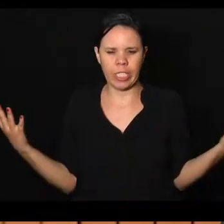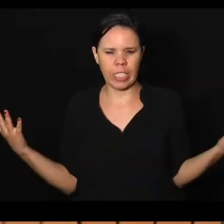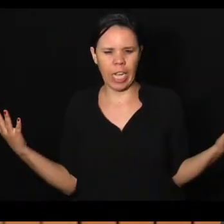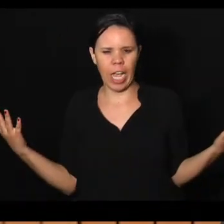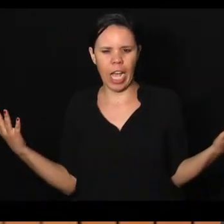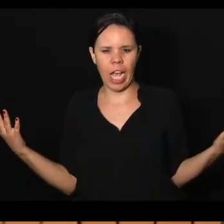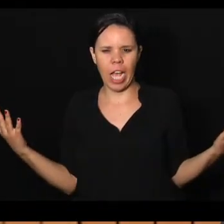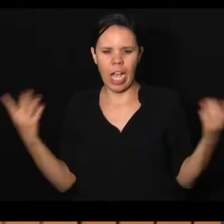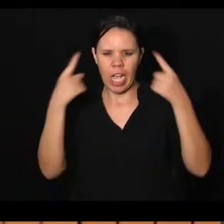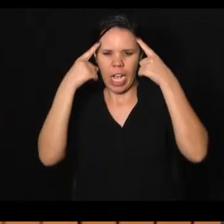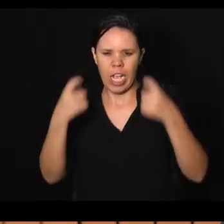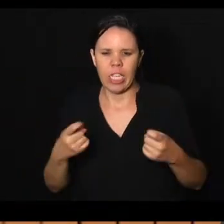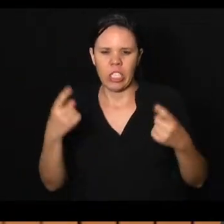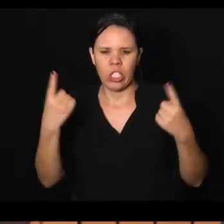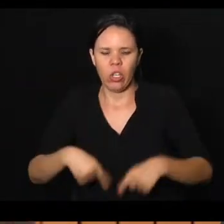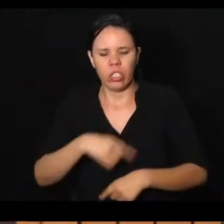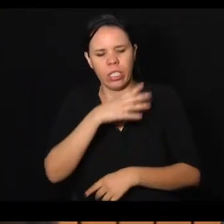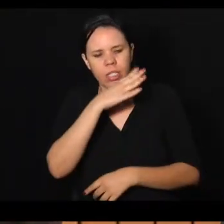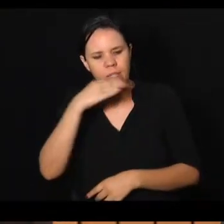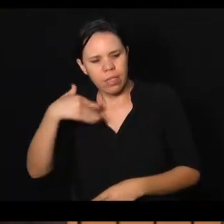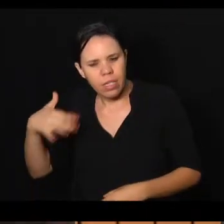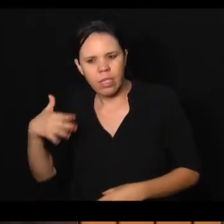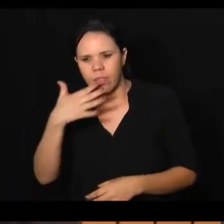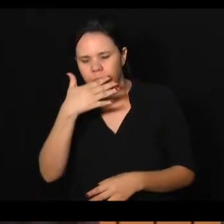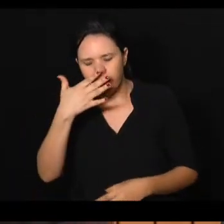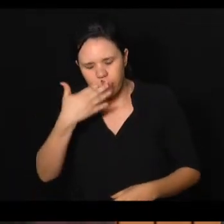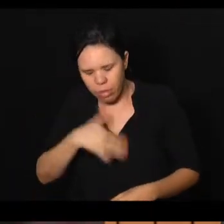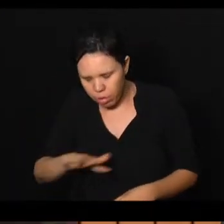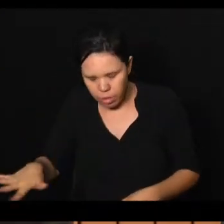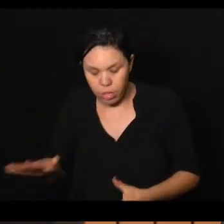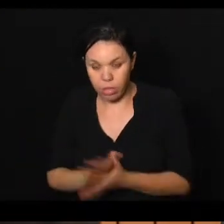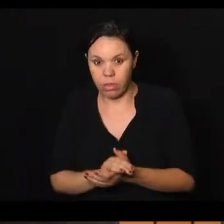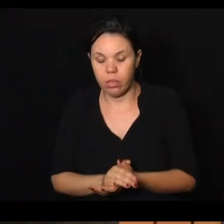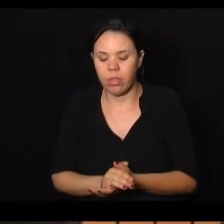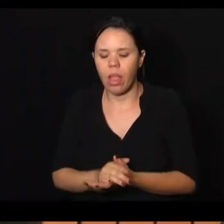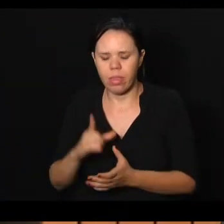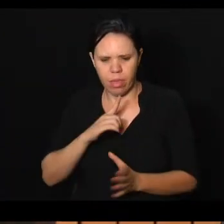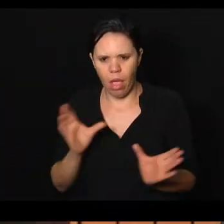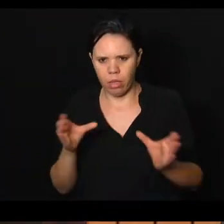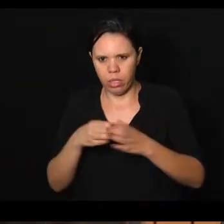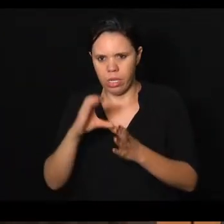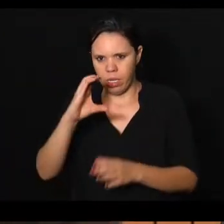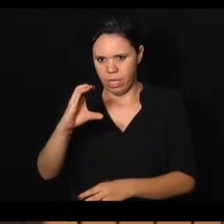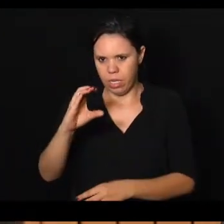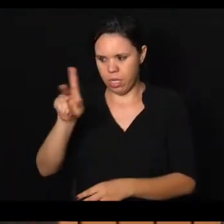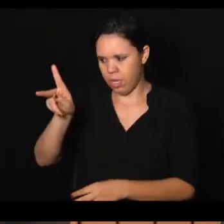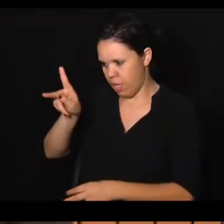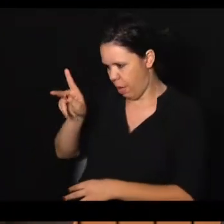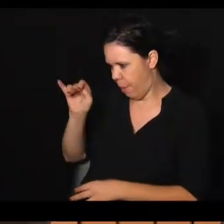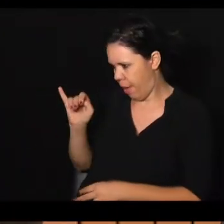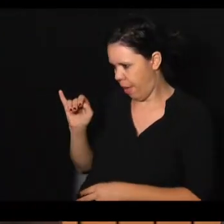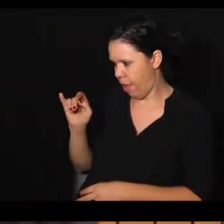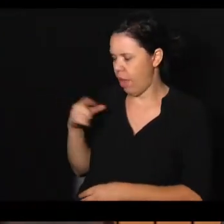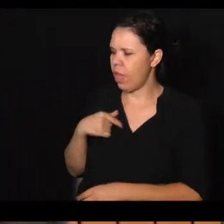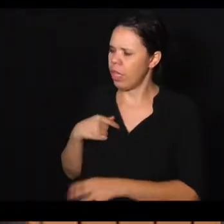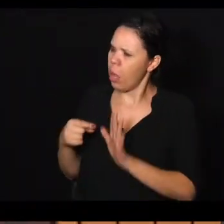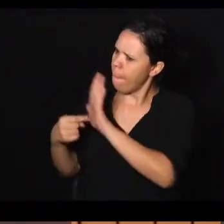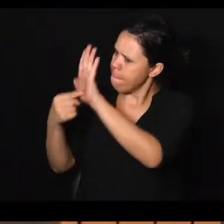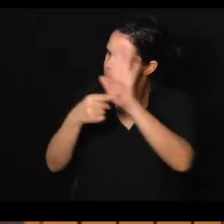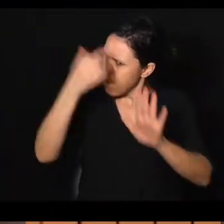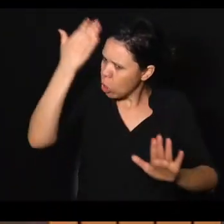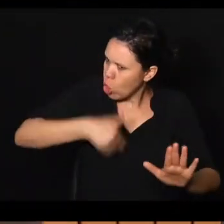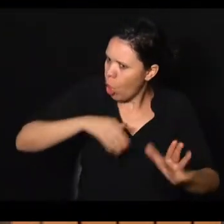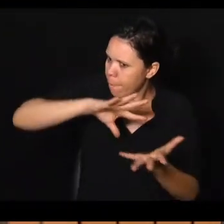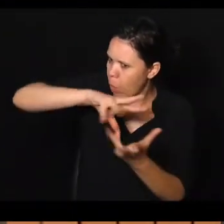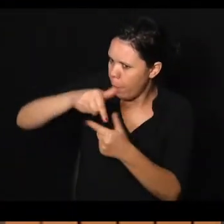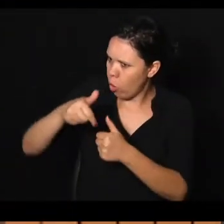10 anos atrás, o Congresso Nacional teve uma CPI que revelou para o mundo e para o Brasil o abuso sexual de